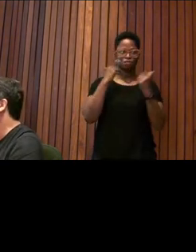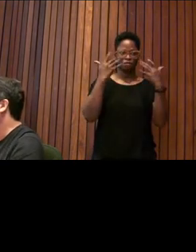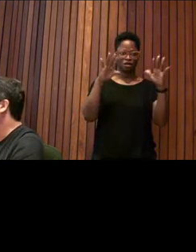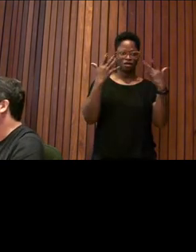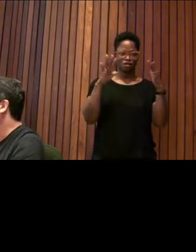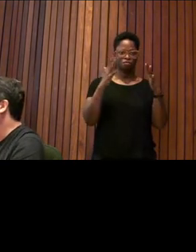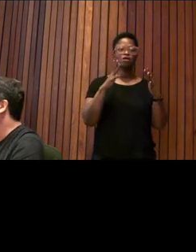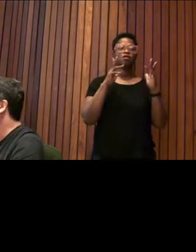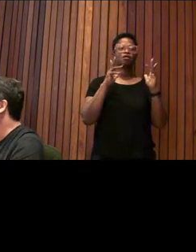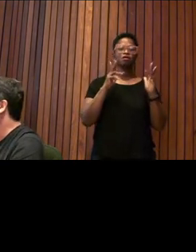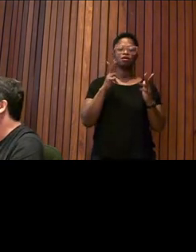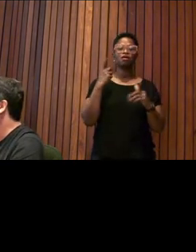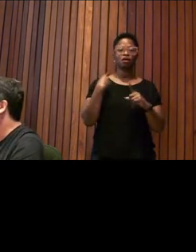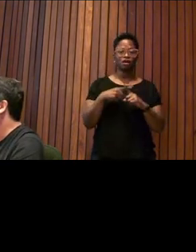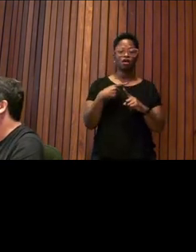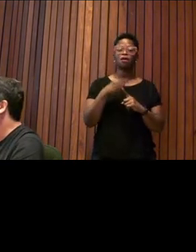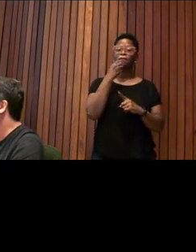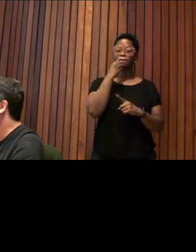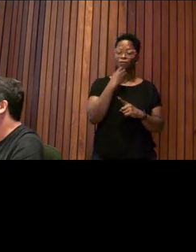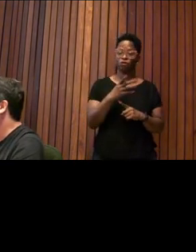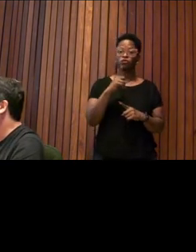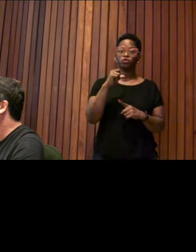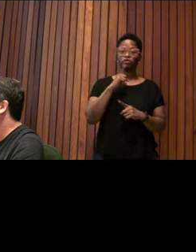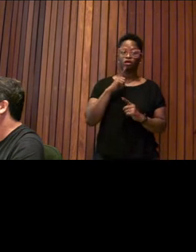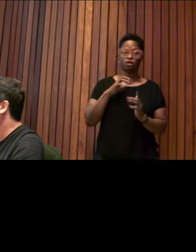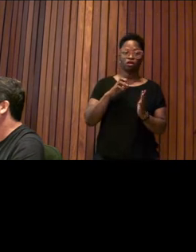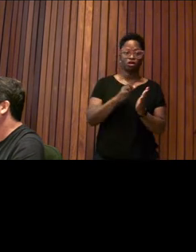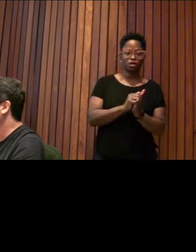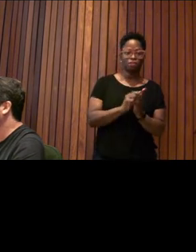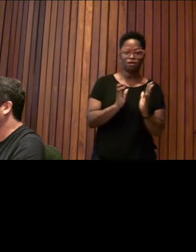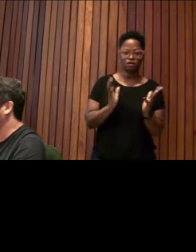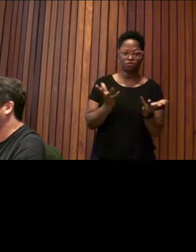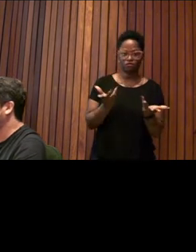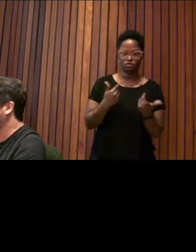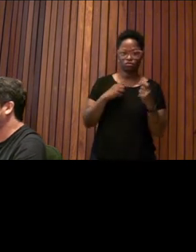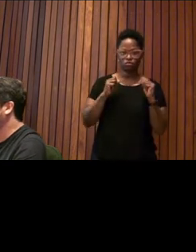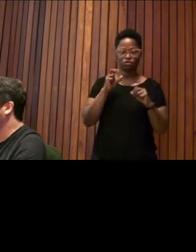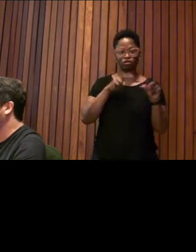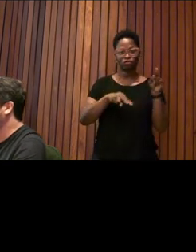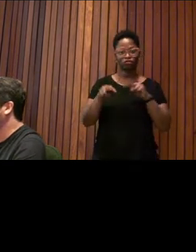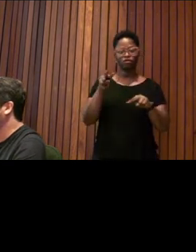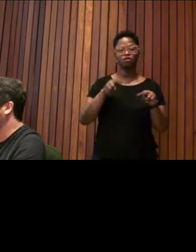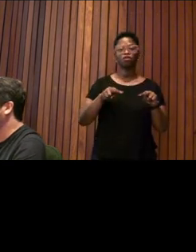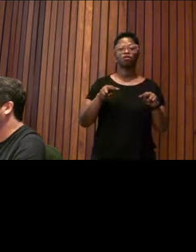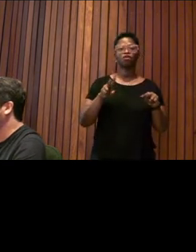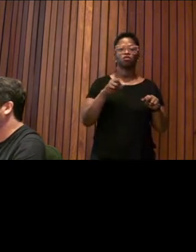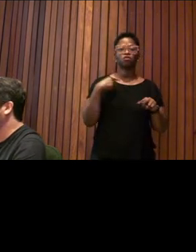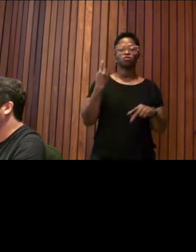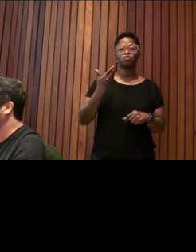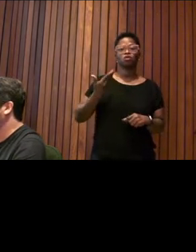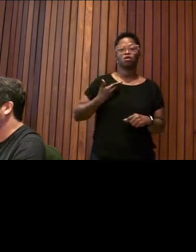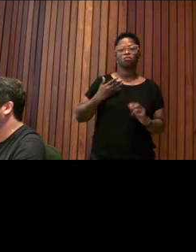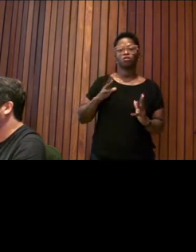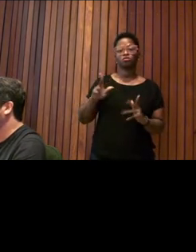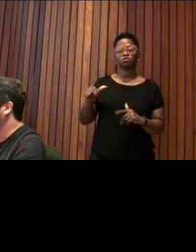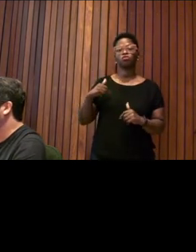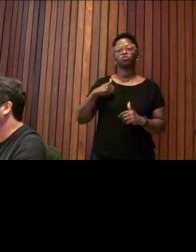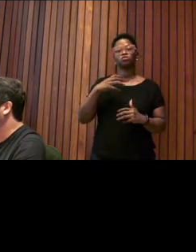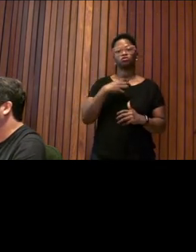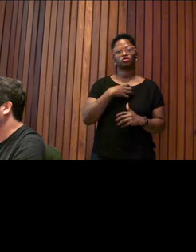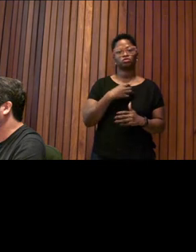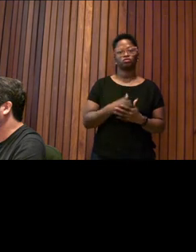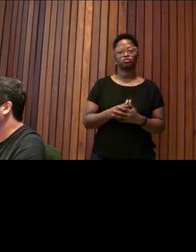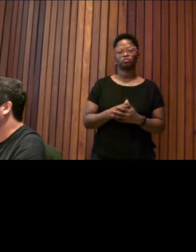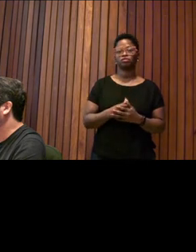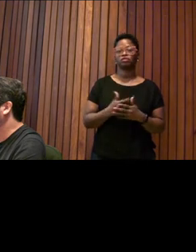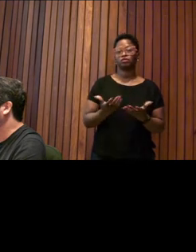parabéns, é muito bom ter esse registro, é maravilhoso poder ver os meus colegas todos dessa forma.